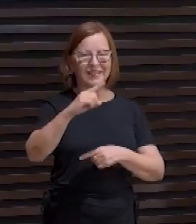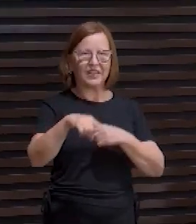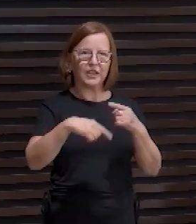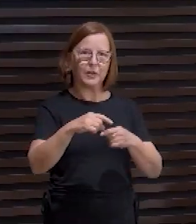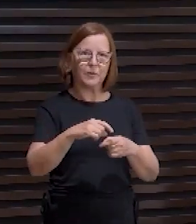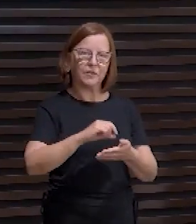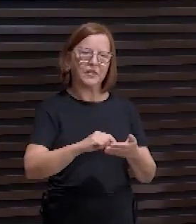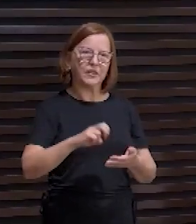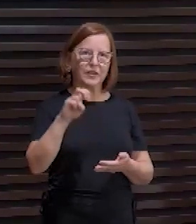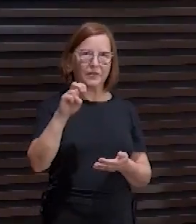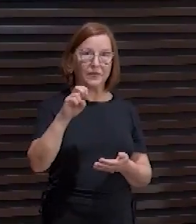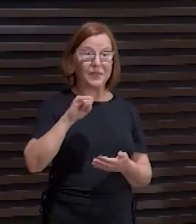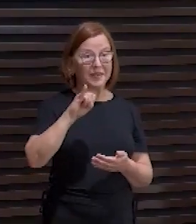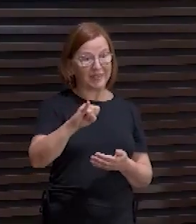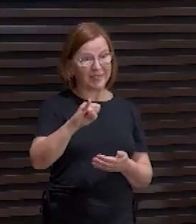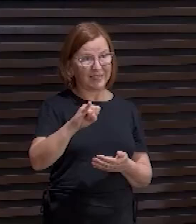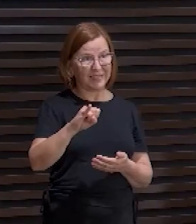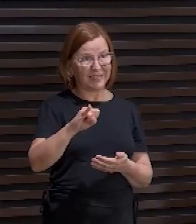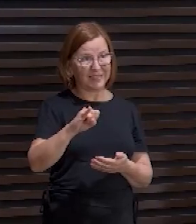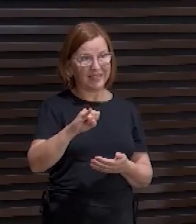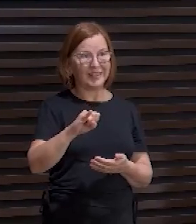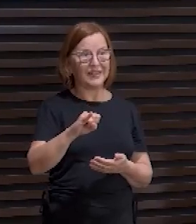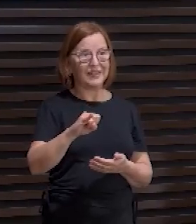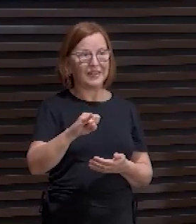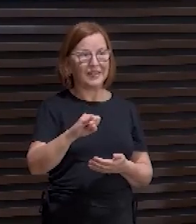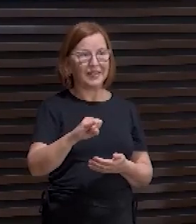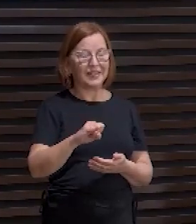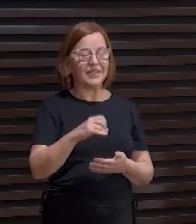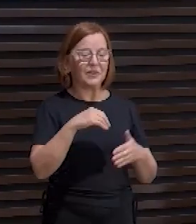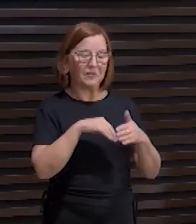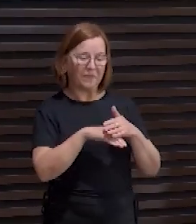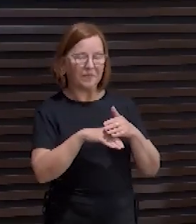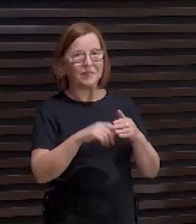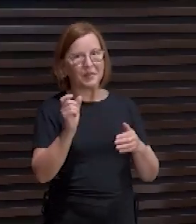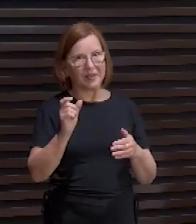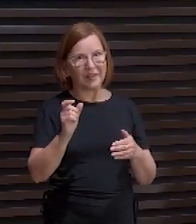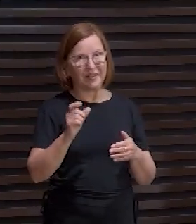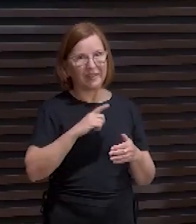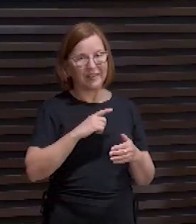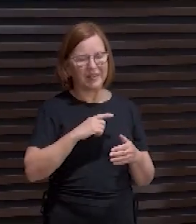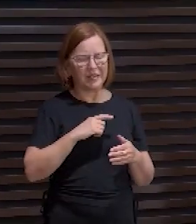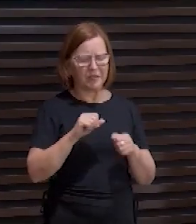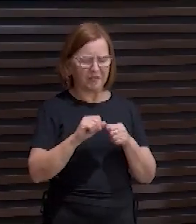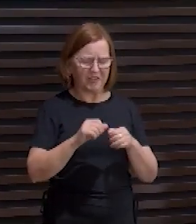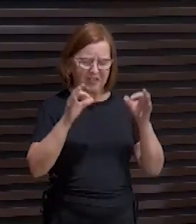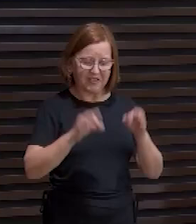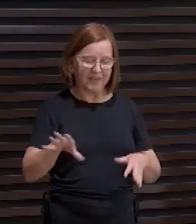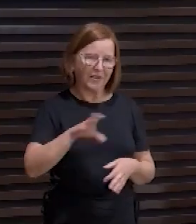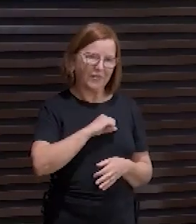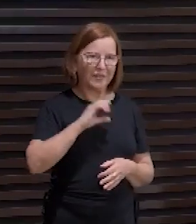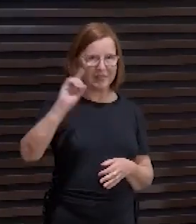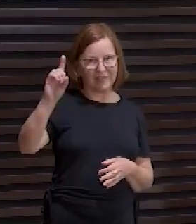no 5. Se guardamos a palavra, temos aperfeiçoado o amor de Deus, e estamos nele. E